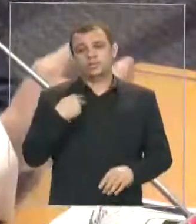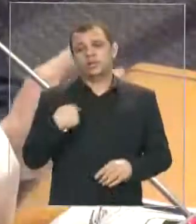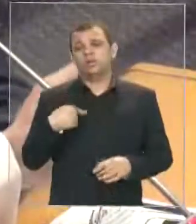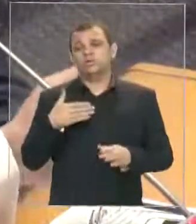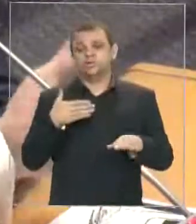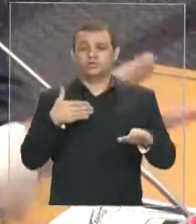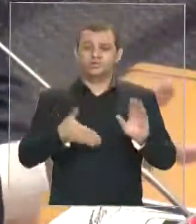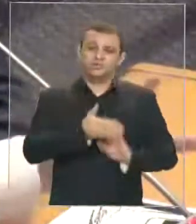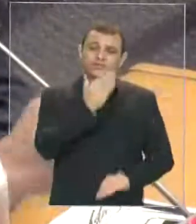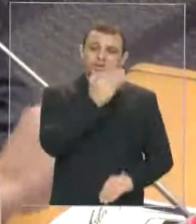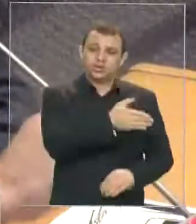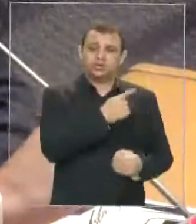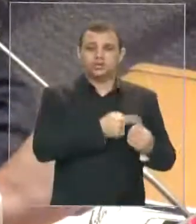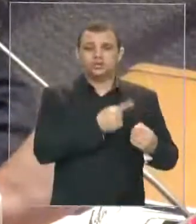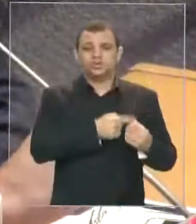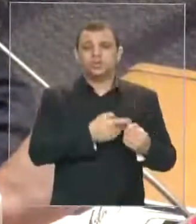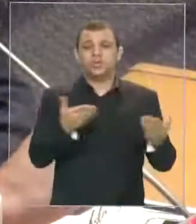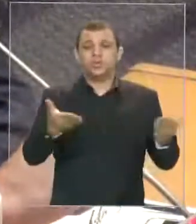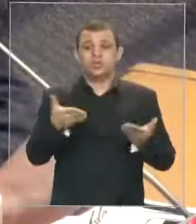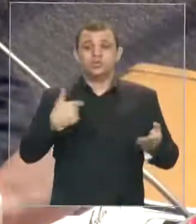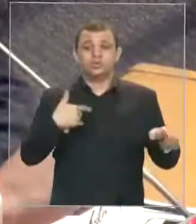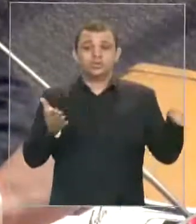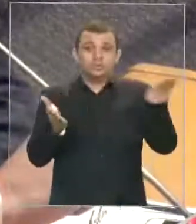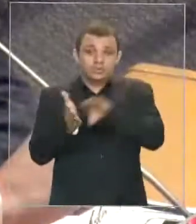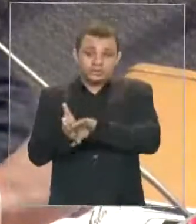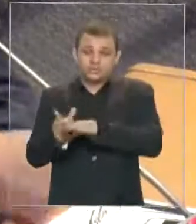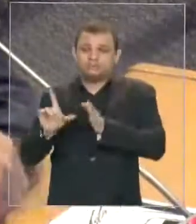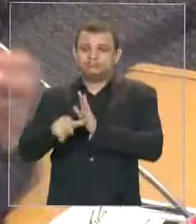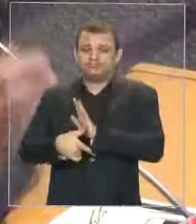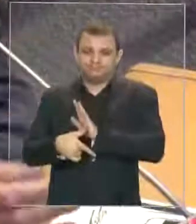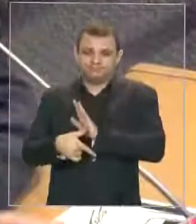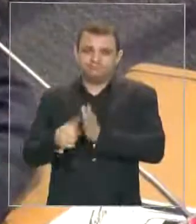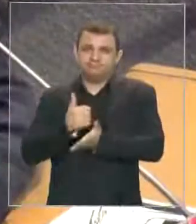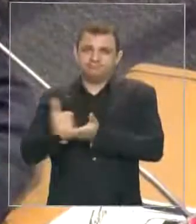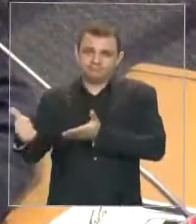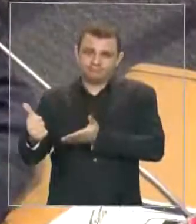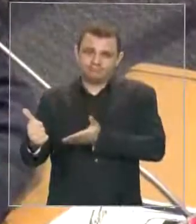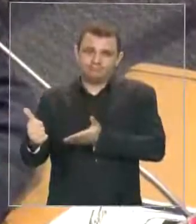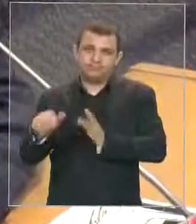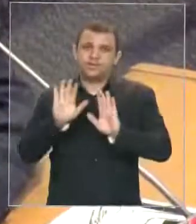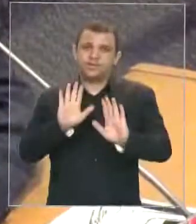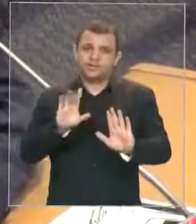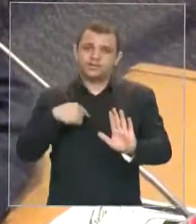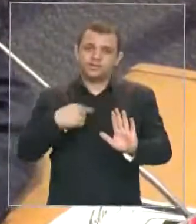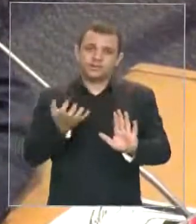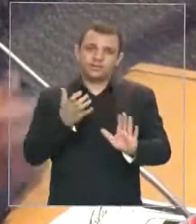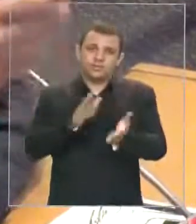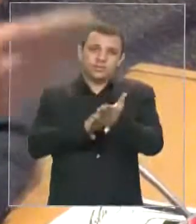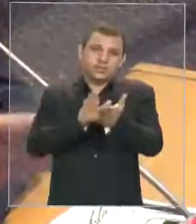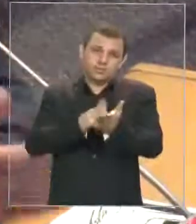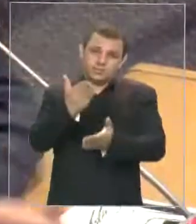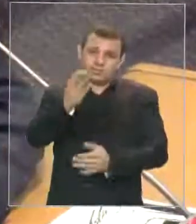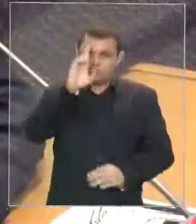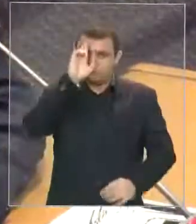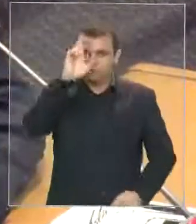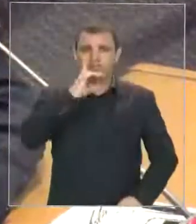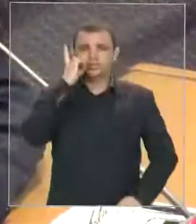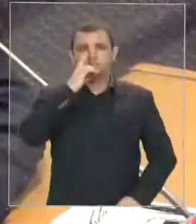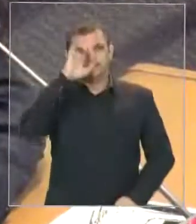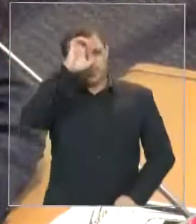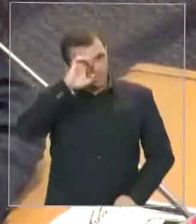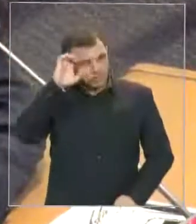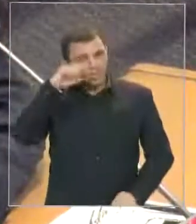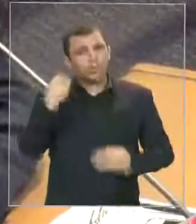quando cheguei hoje já tinha passado da hora. Mas queria lhe parabenizar pela iniciativa, pela forma como foi